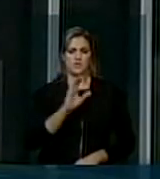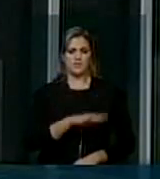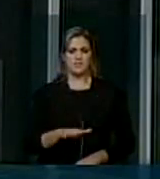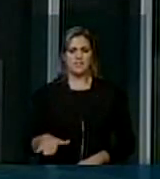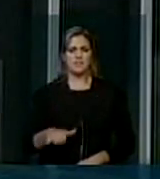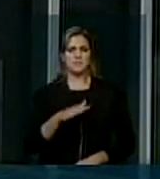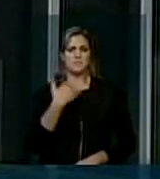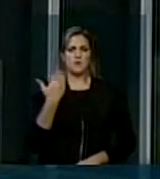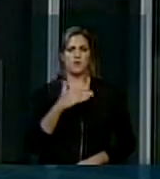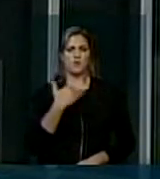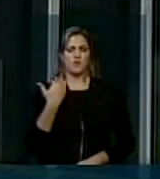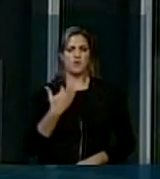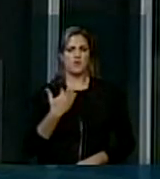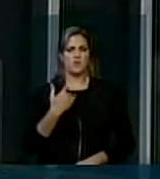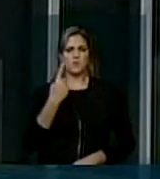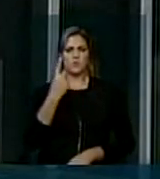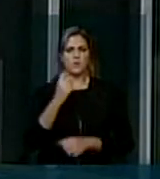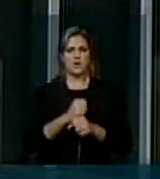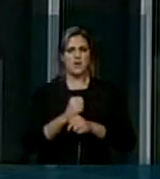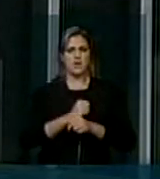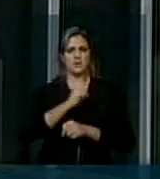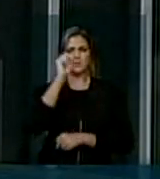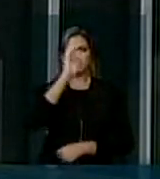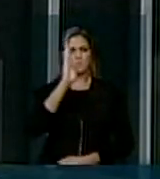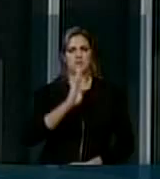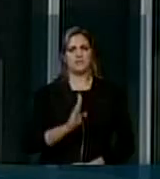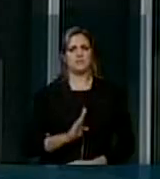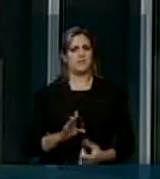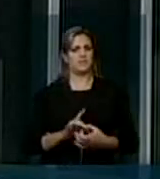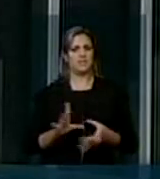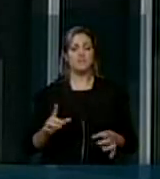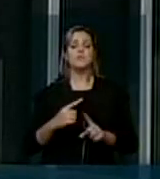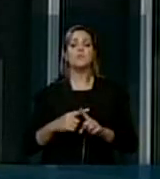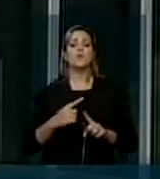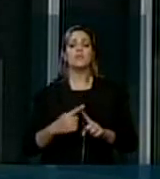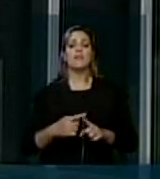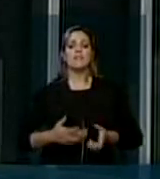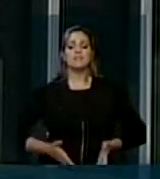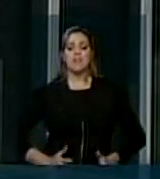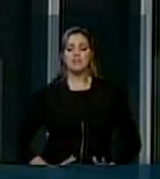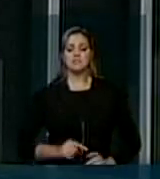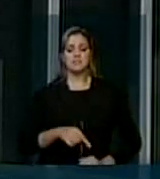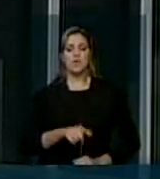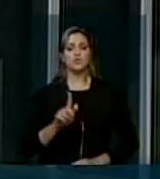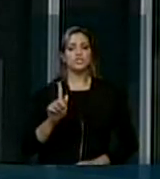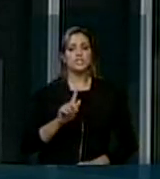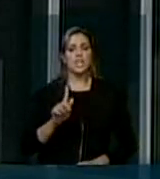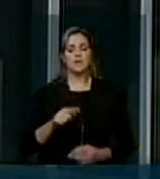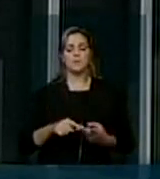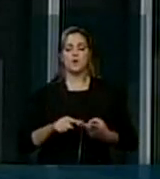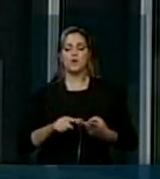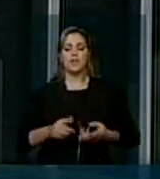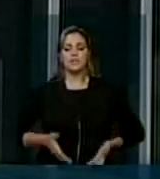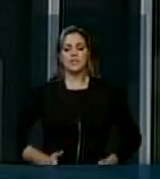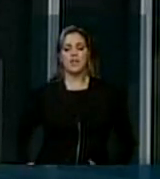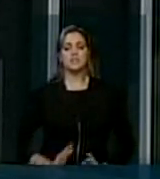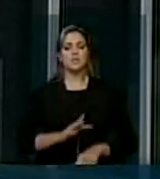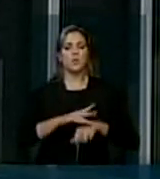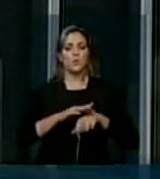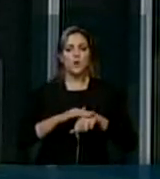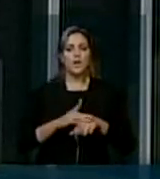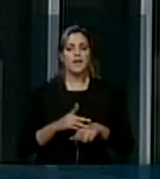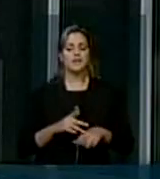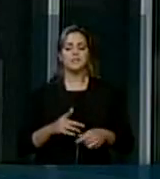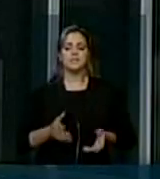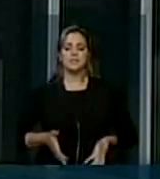são eliminadas a cada ano em nosso país, porque nasceram gêmeos, ou porque nasceram